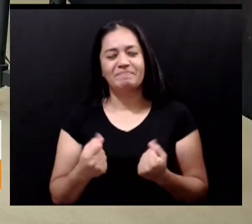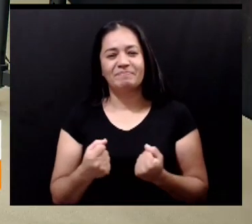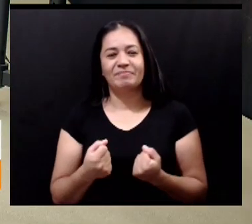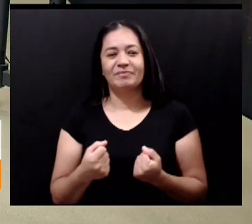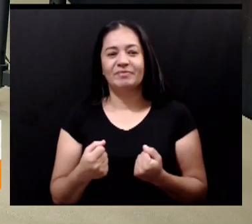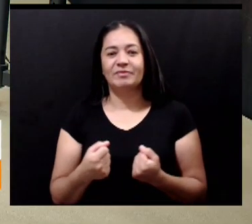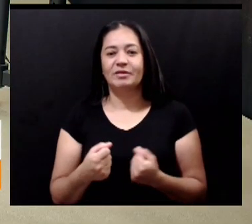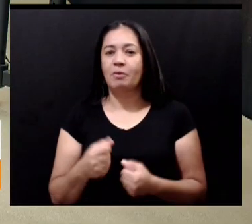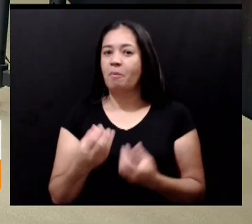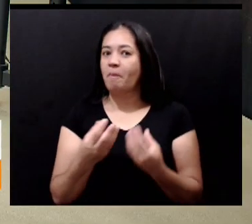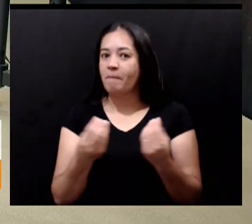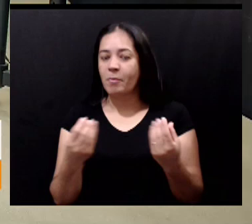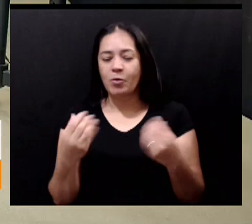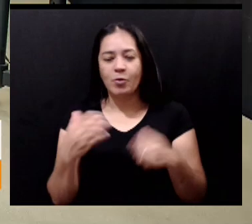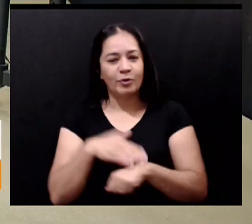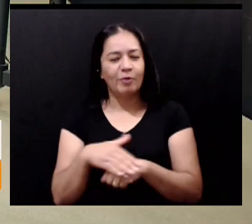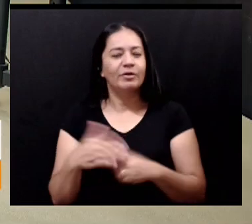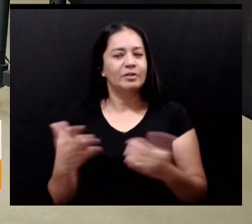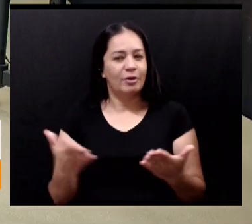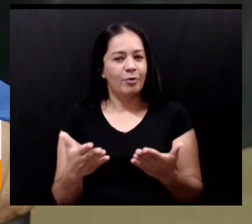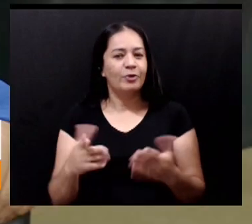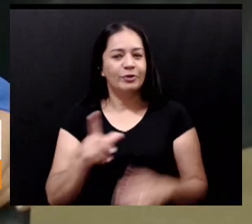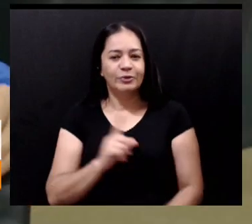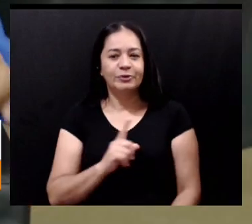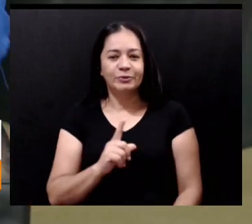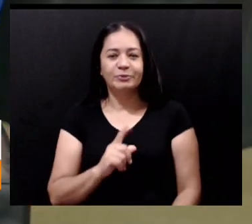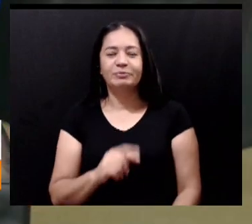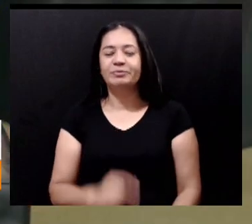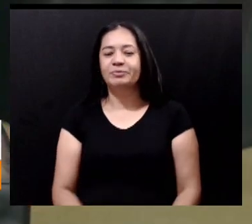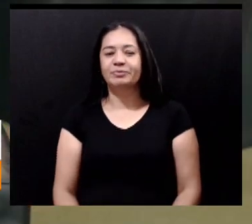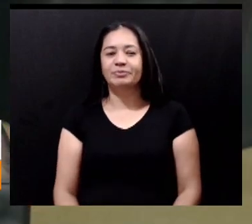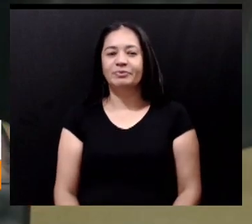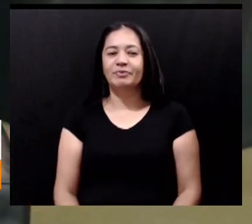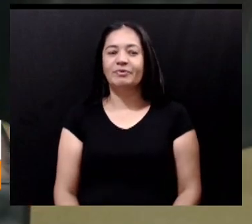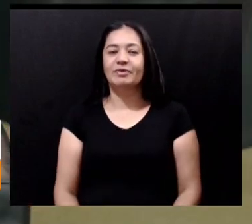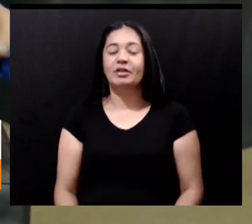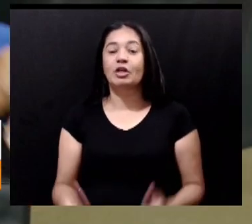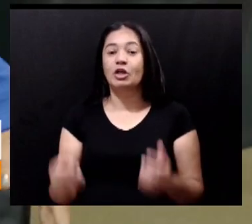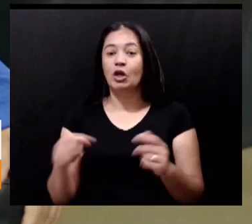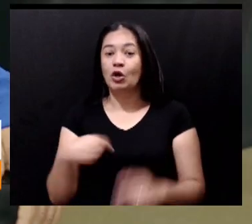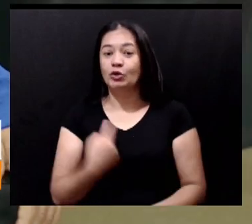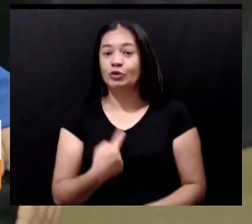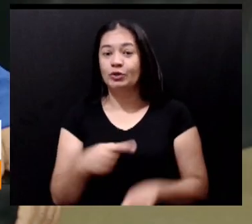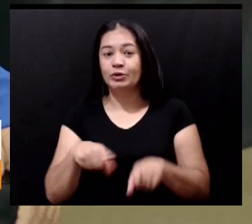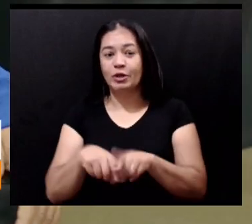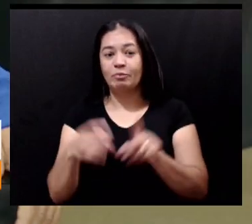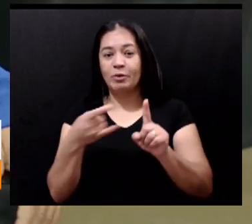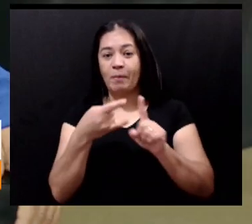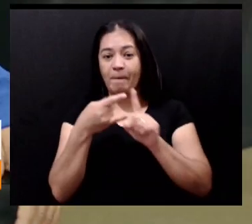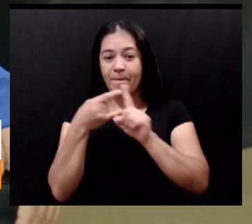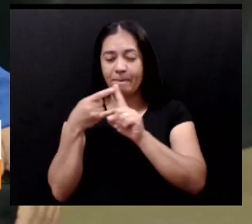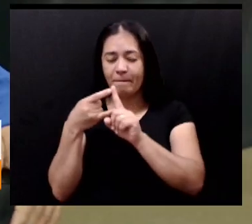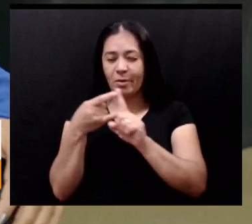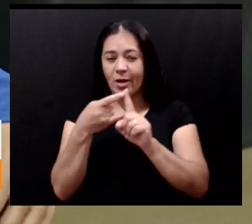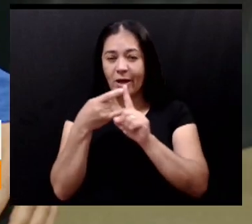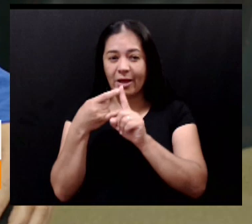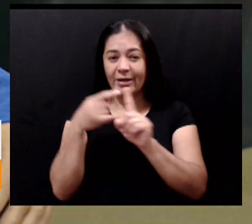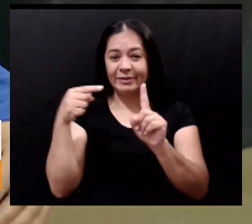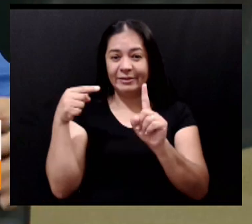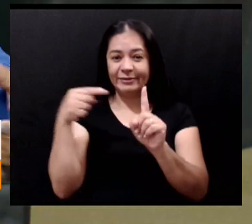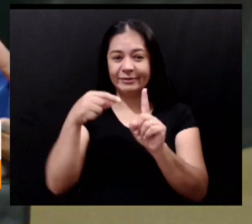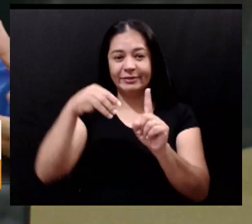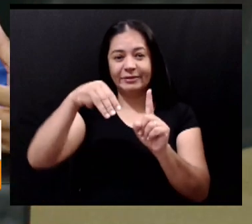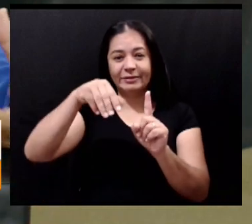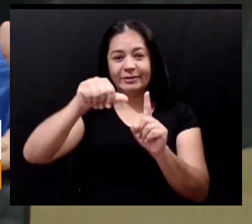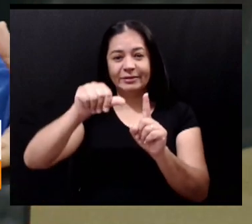conversar hoje, né? Sem dúvida, muito bom estar Muito aqui. bem. E com a gente também estamos com a Marília. A